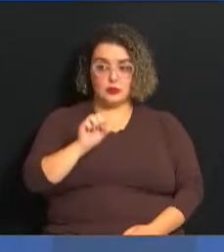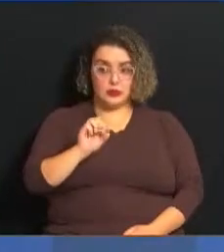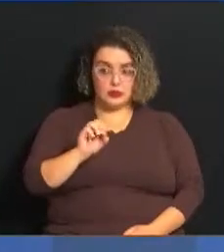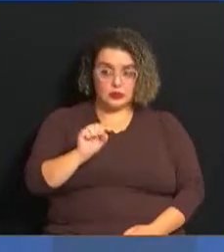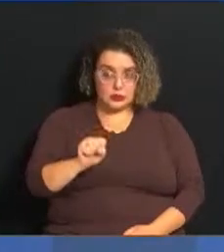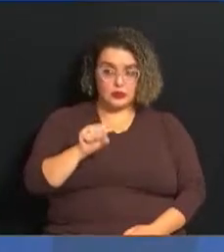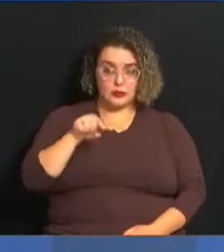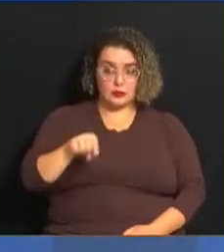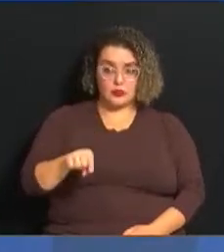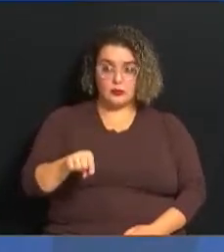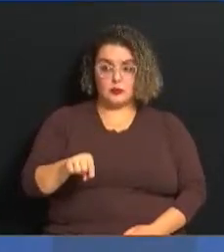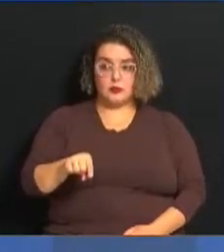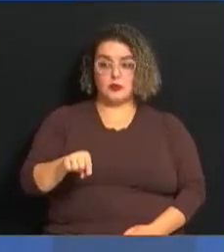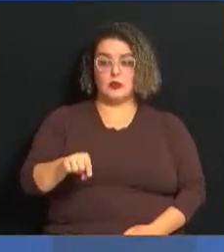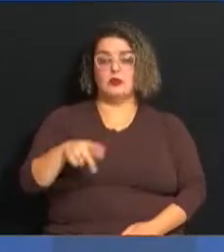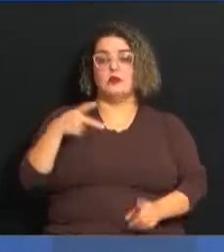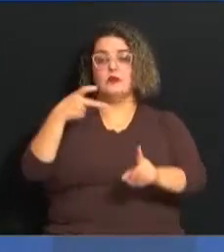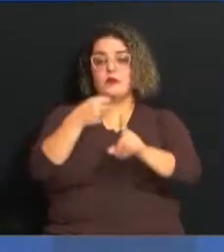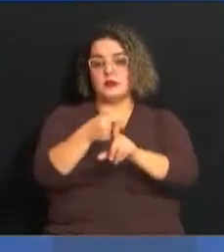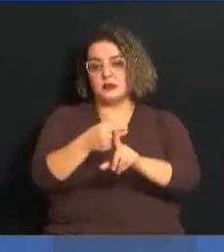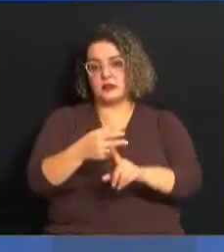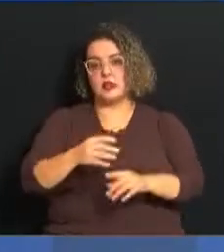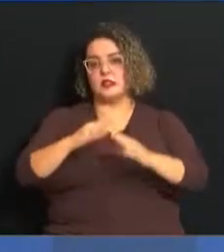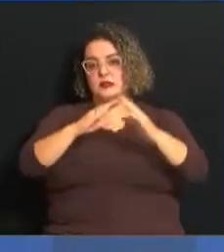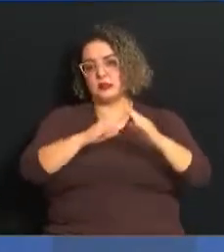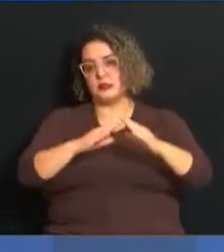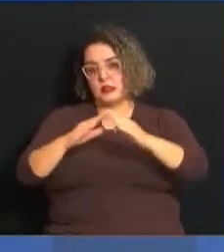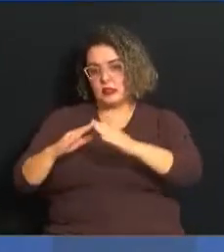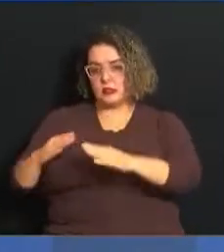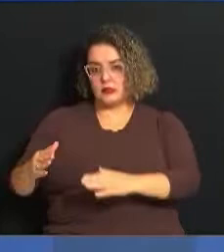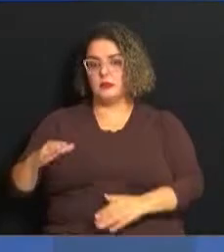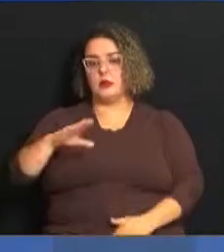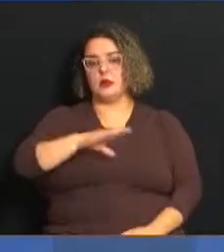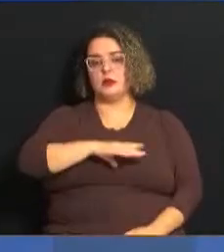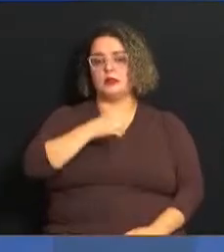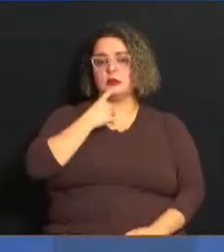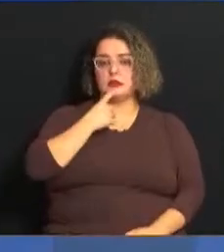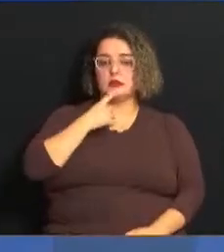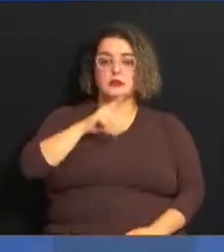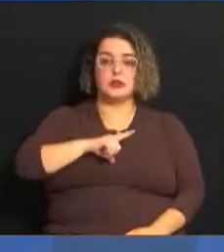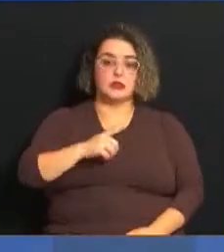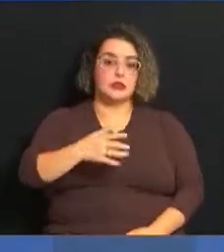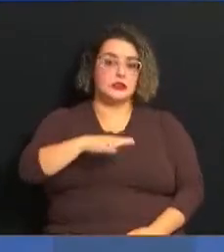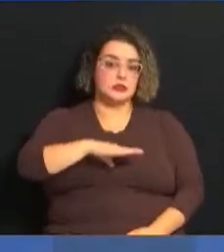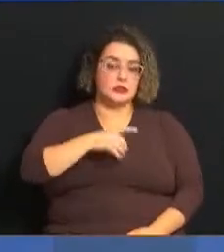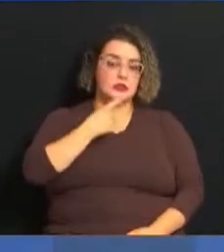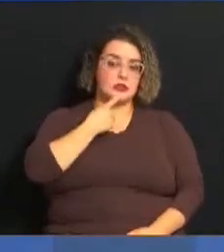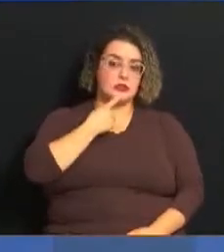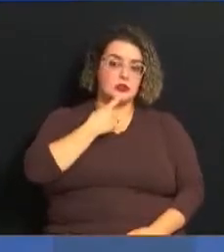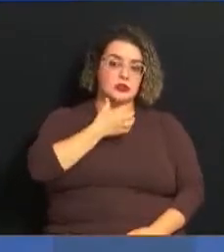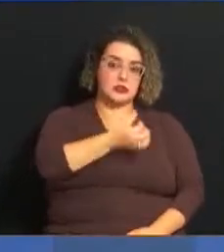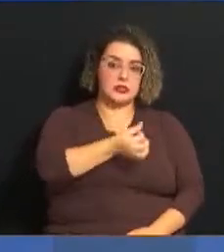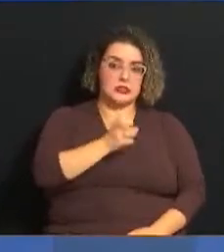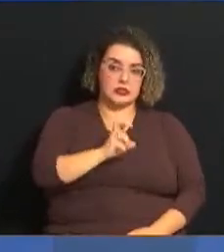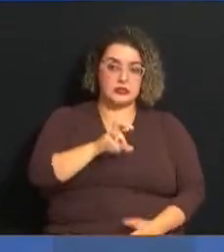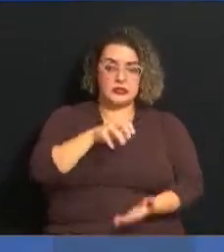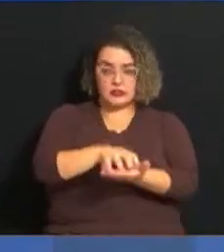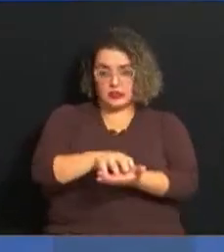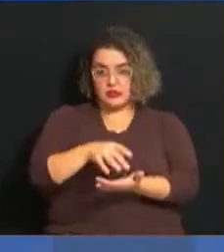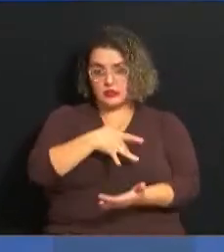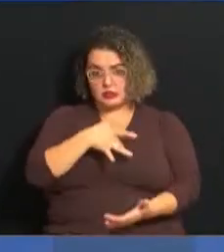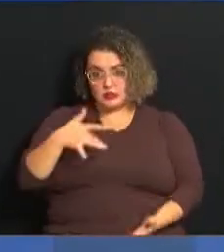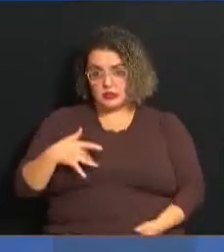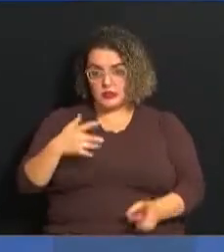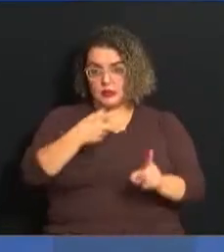188.243 pessoas vacinadas na cidade. A gente tem aqui em Campinas 65 centros de saúde que estão